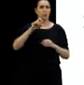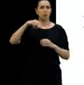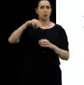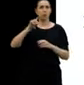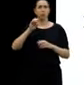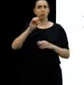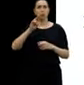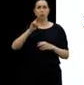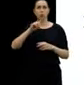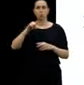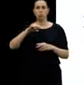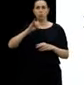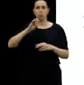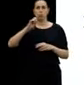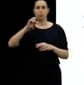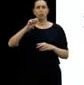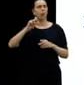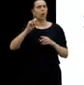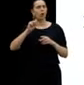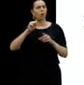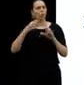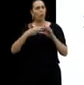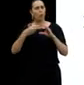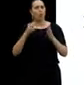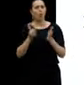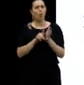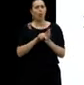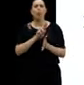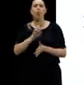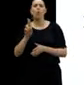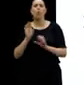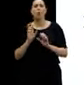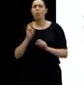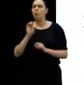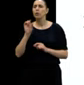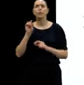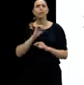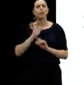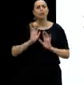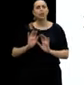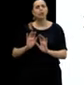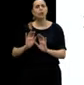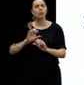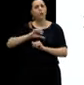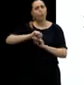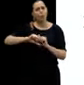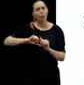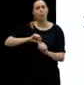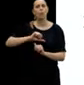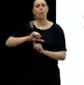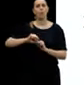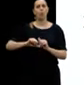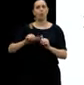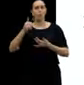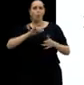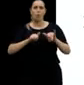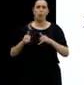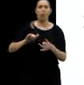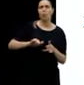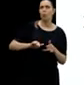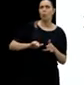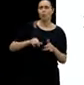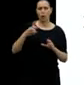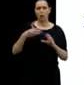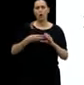induzidas. O próprio nome acaba já dizendo, né? Induzidas. Então, elas são modificadas no laboratório